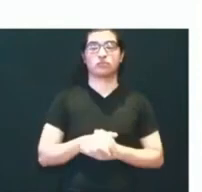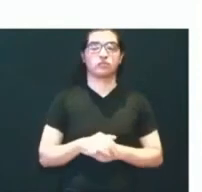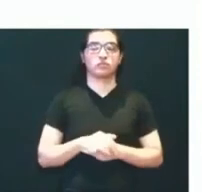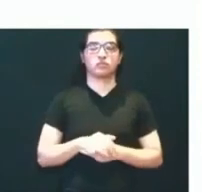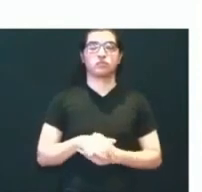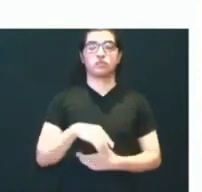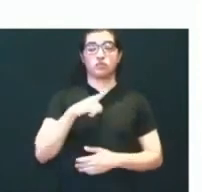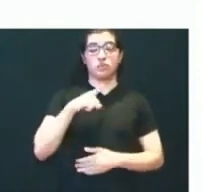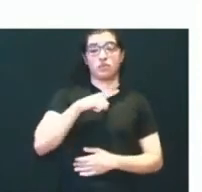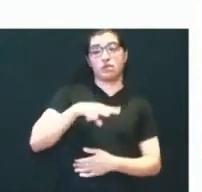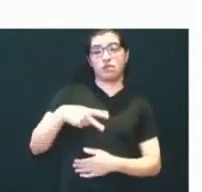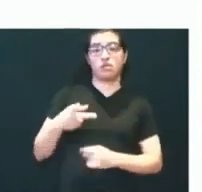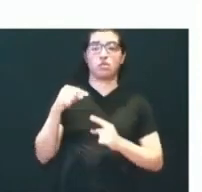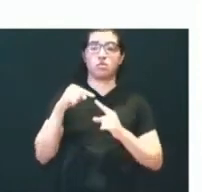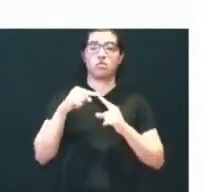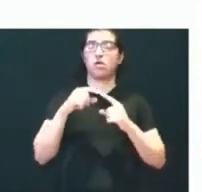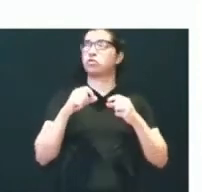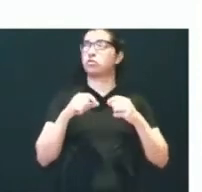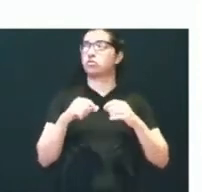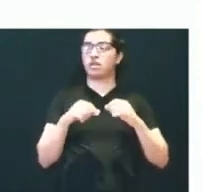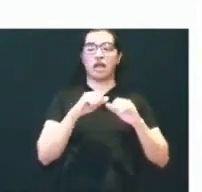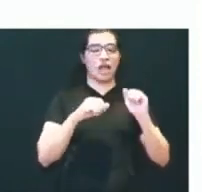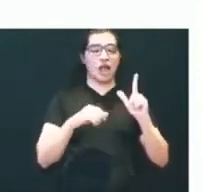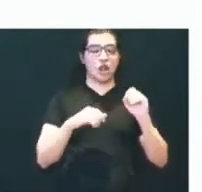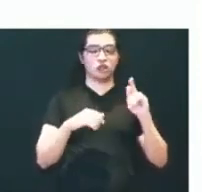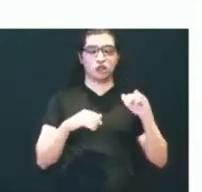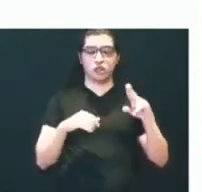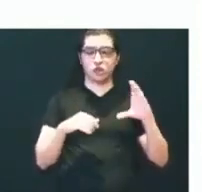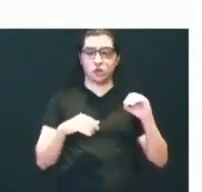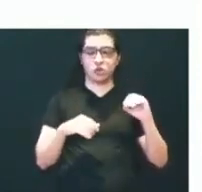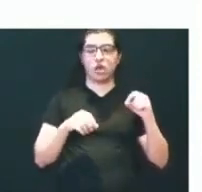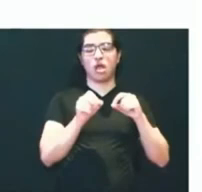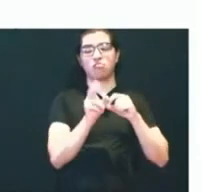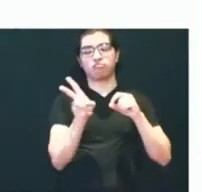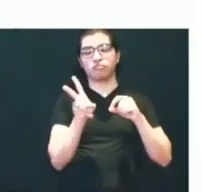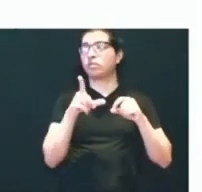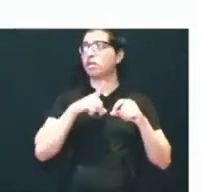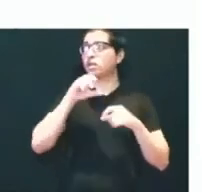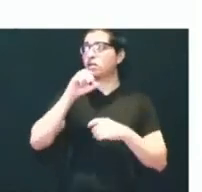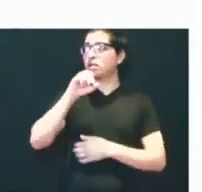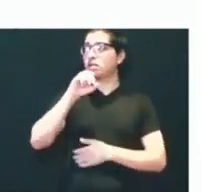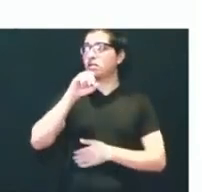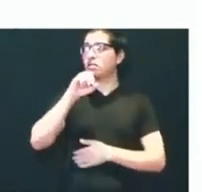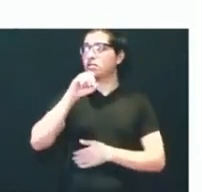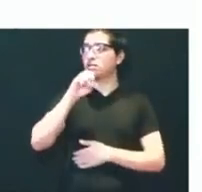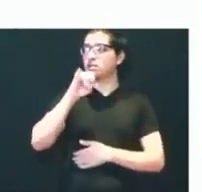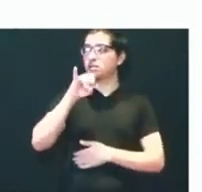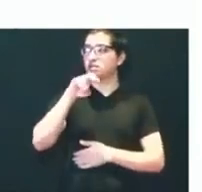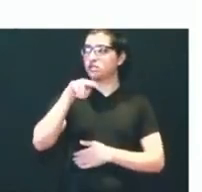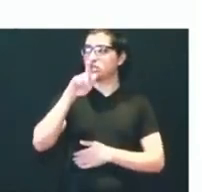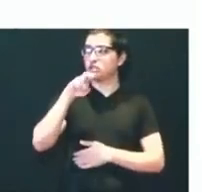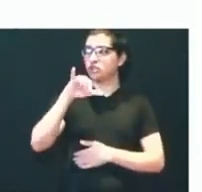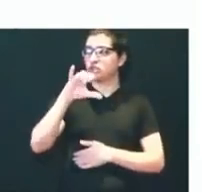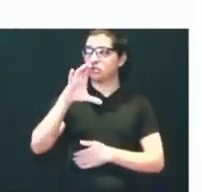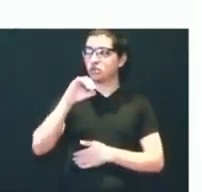pode ser singênico, quando você tem um irmão gêmeo, gêmeo univitelino, aquela pessoa que olha para